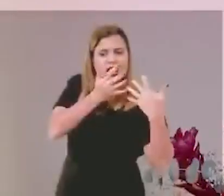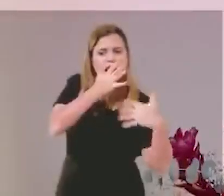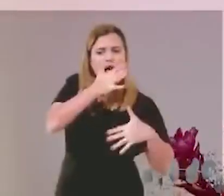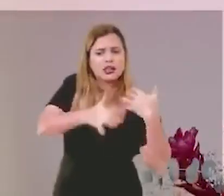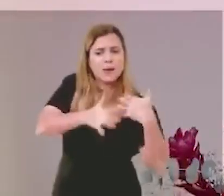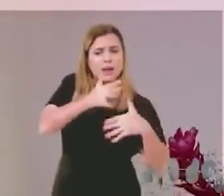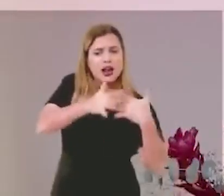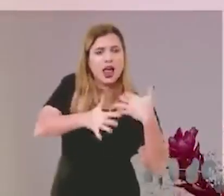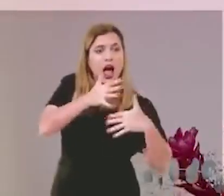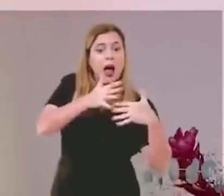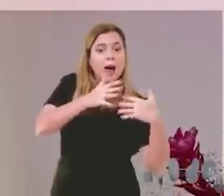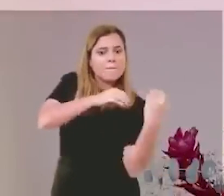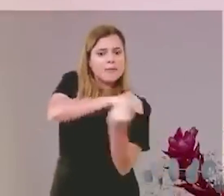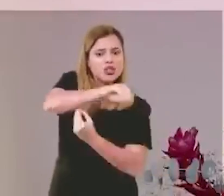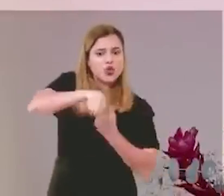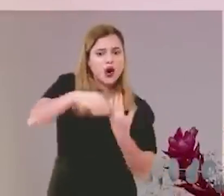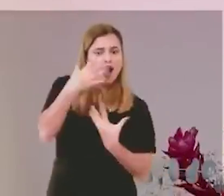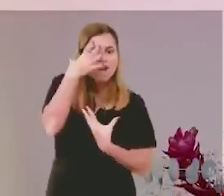a filosofia grega.